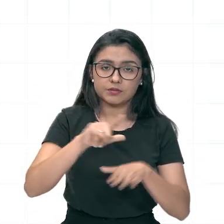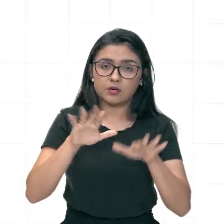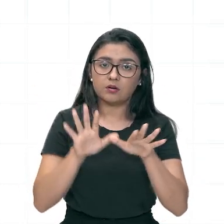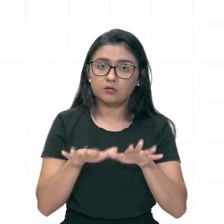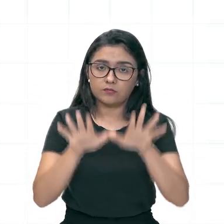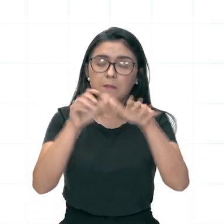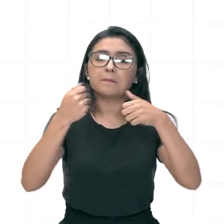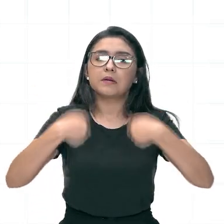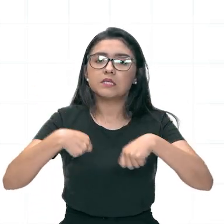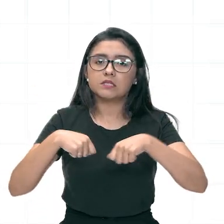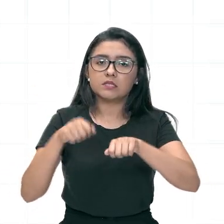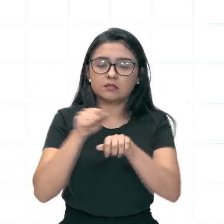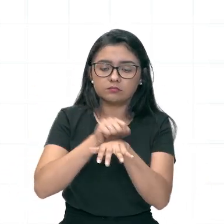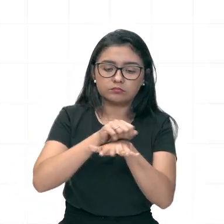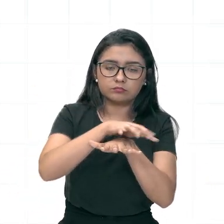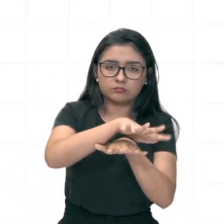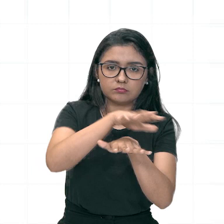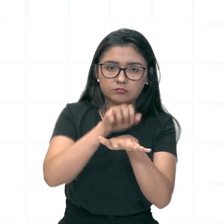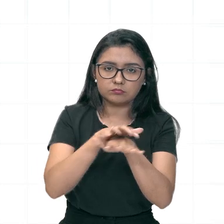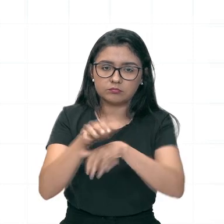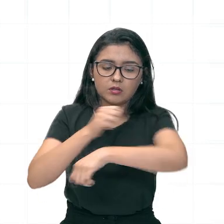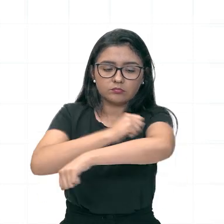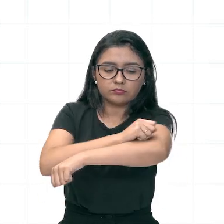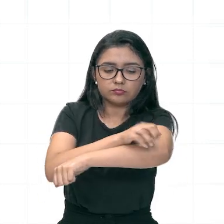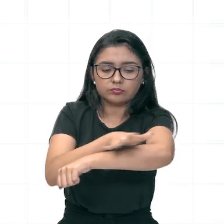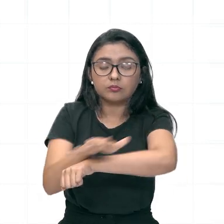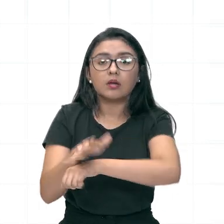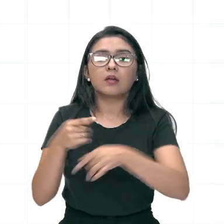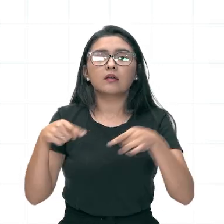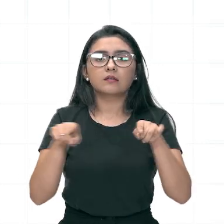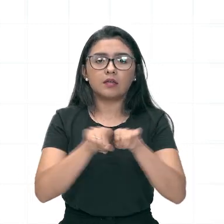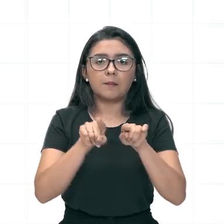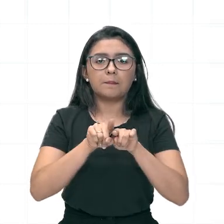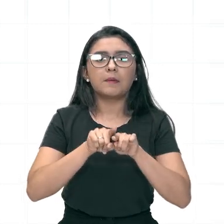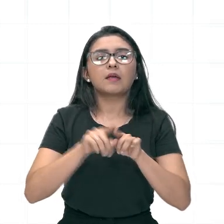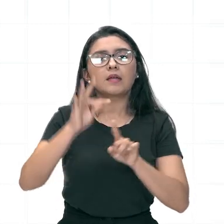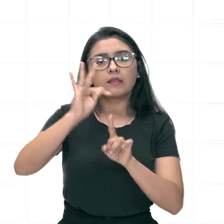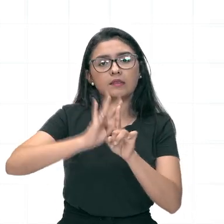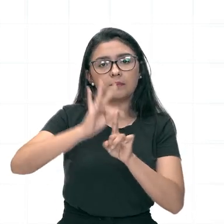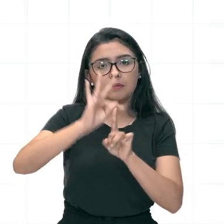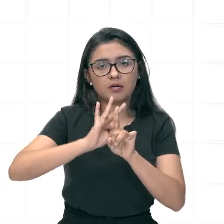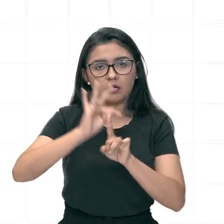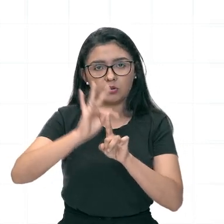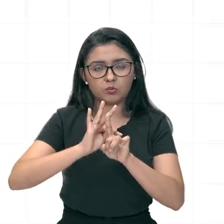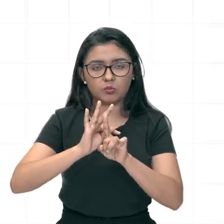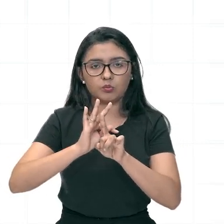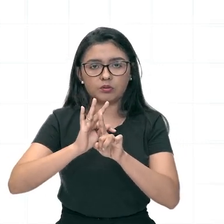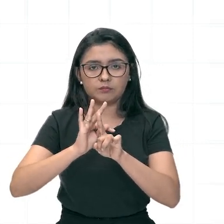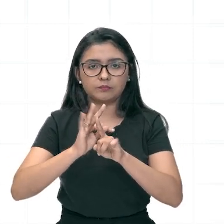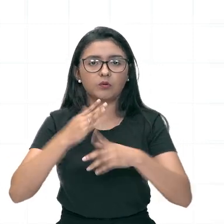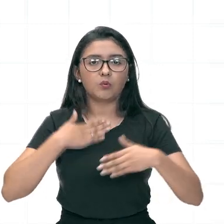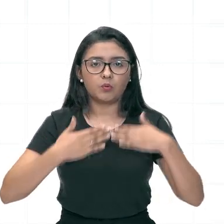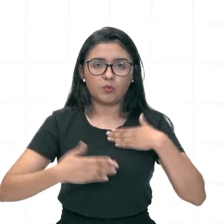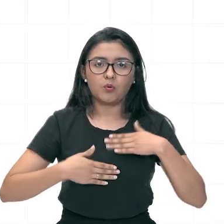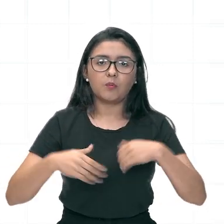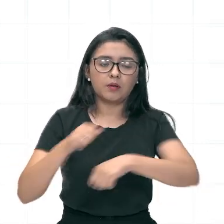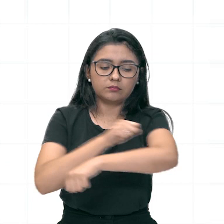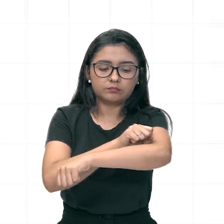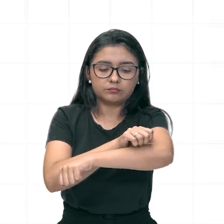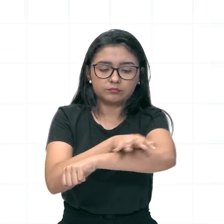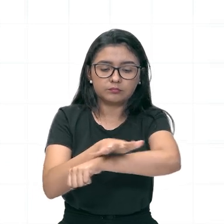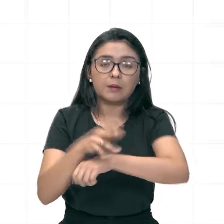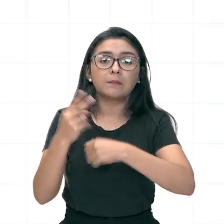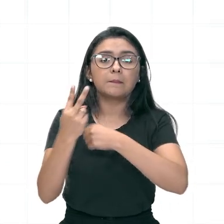presença de penas que ajudam no voo e também na regulação térmica, né? As penas, elas vão estar revestindo todo o corpo